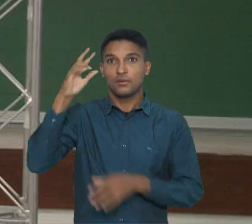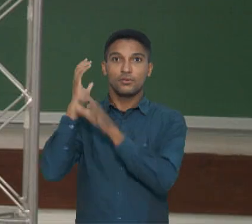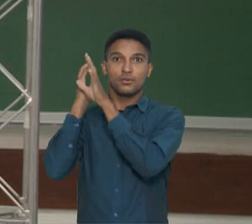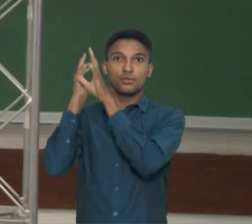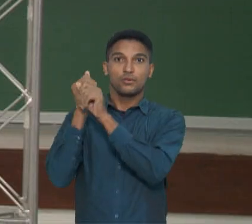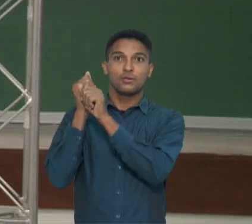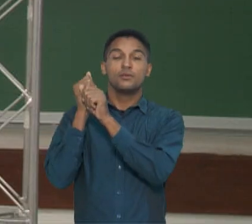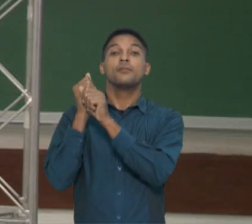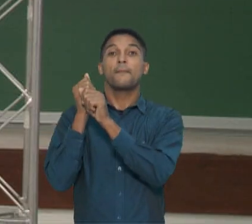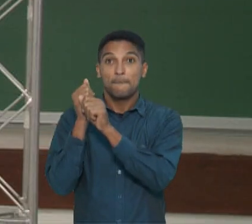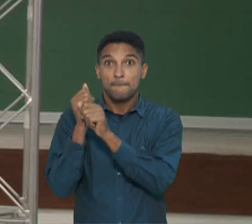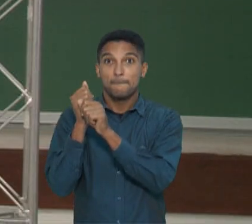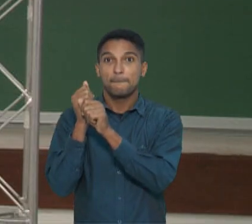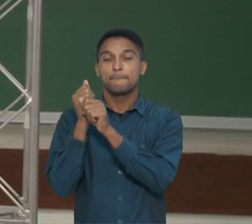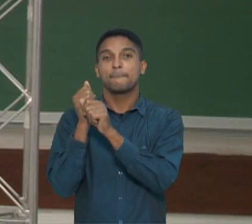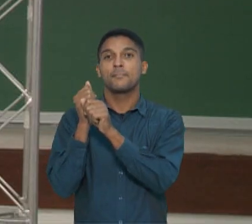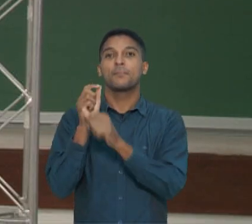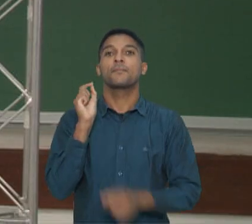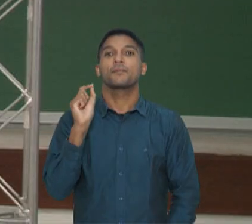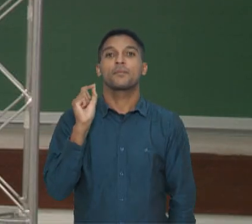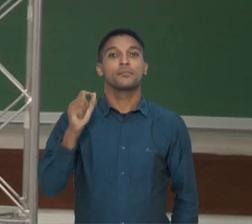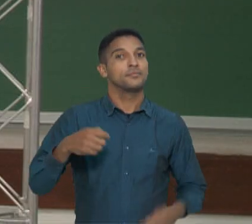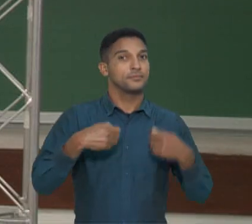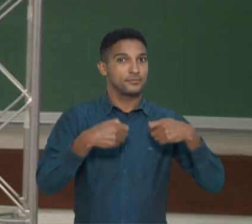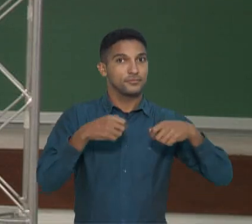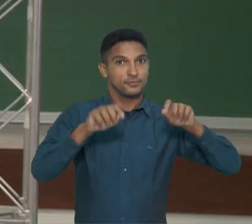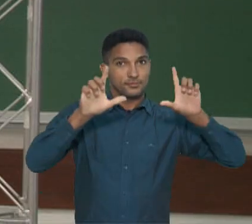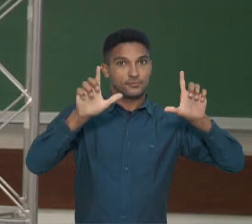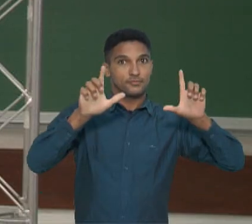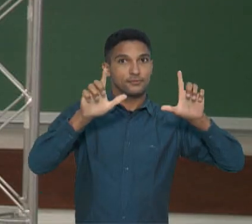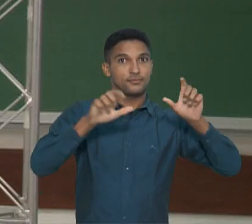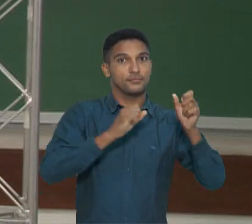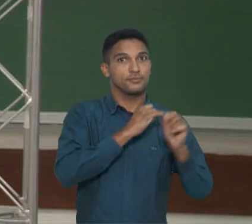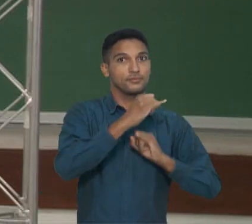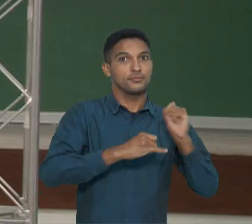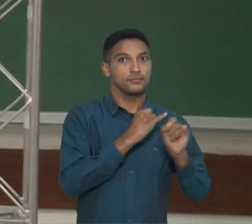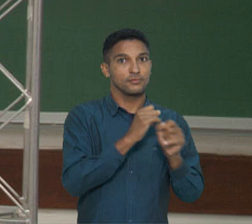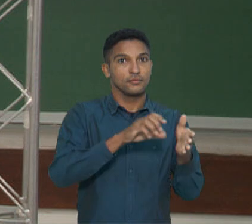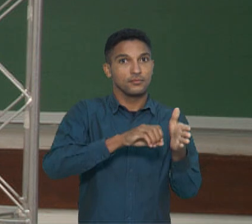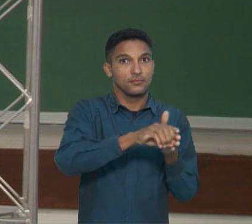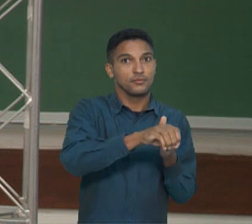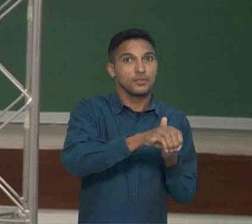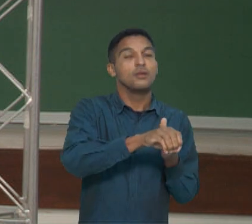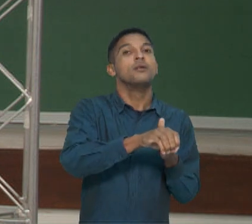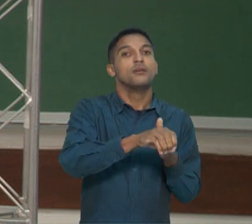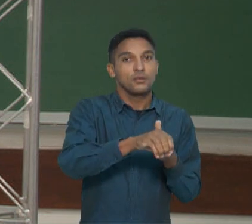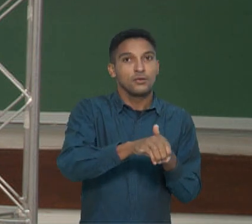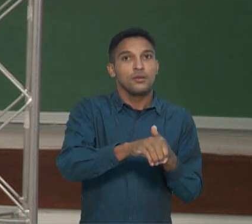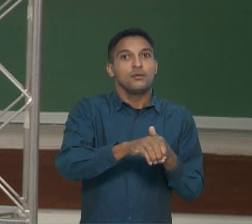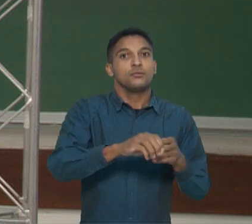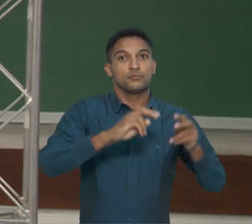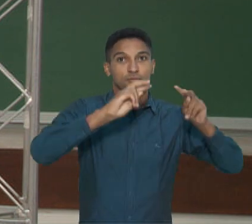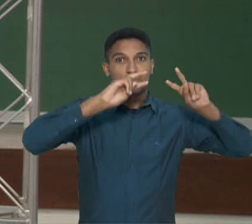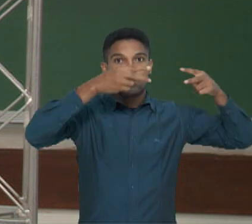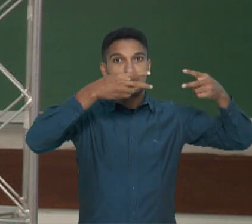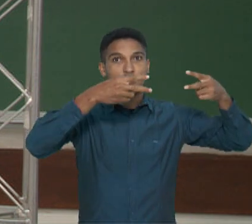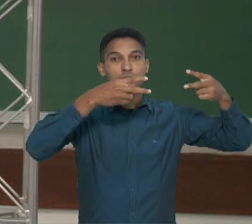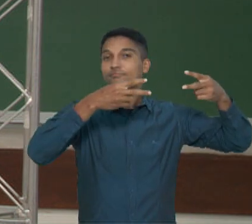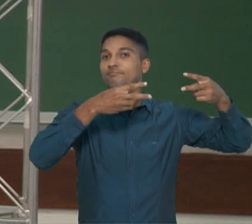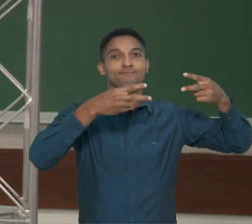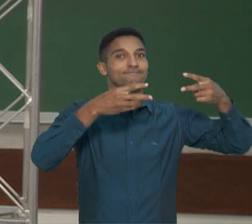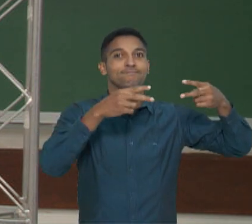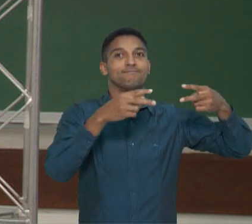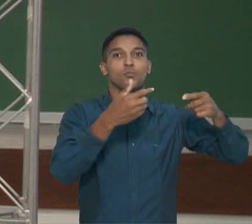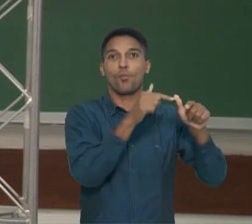vocês que vocês devem acessar as plataformas digitais e lá não tem mais o link da